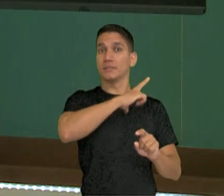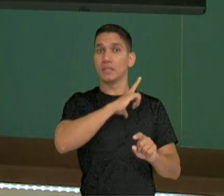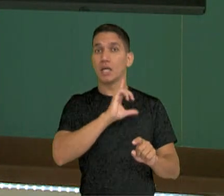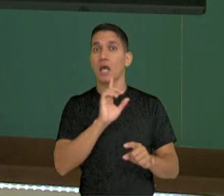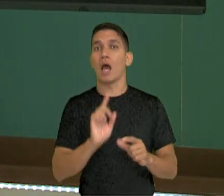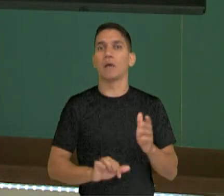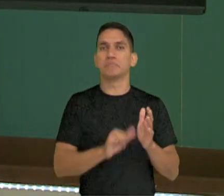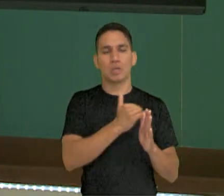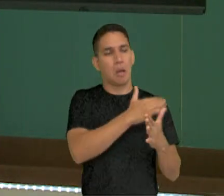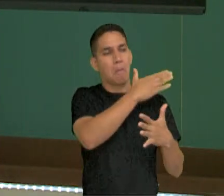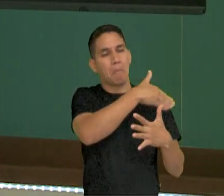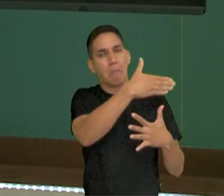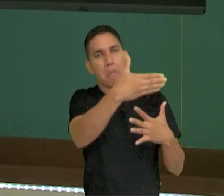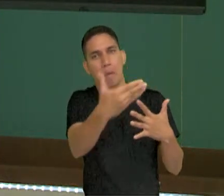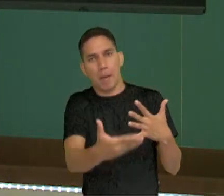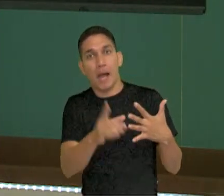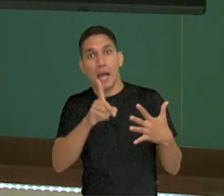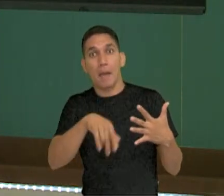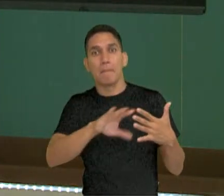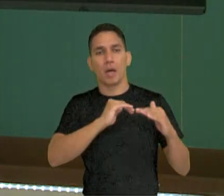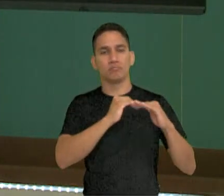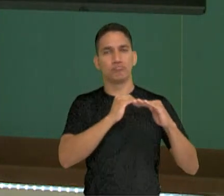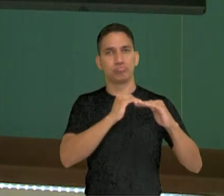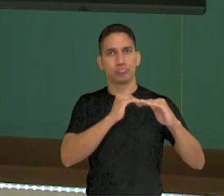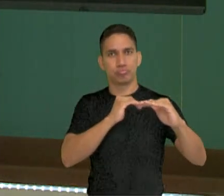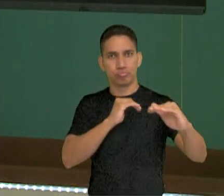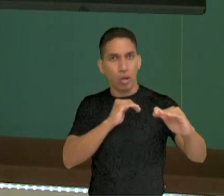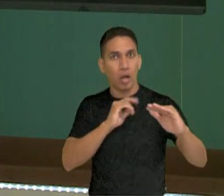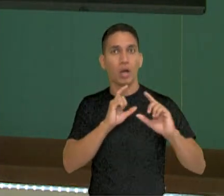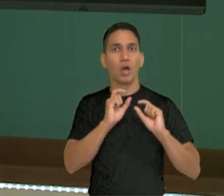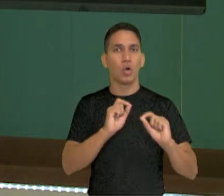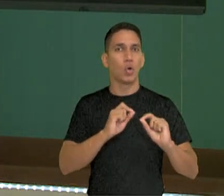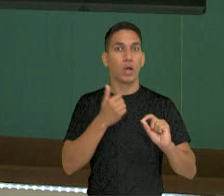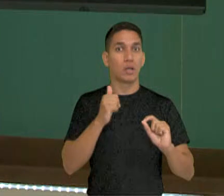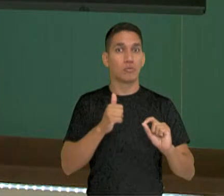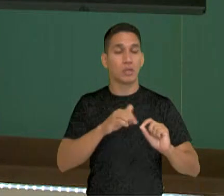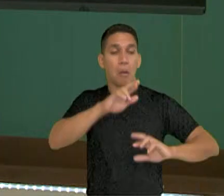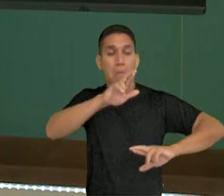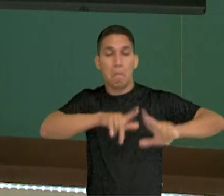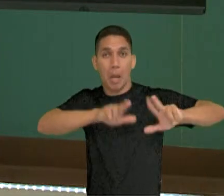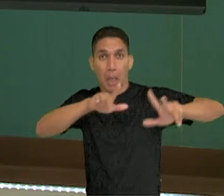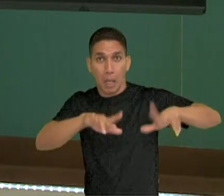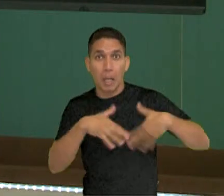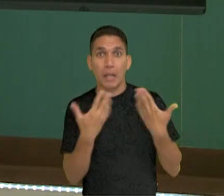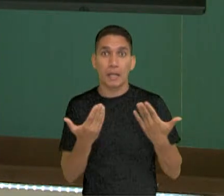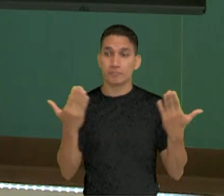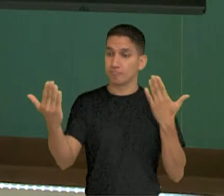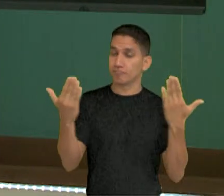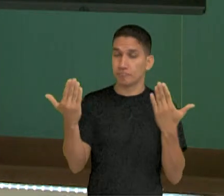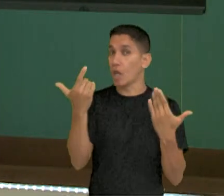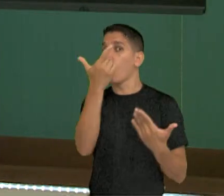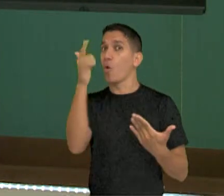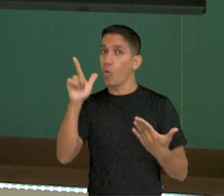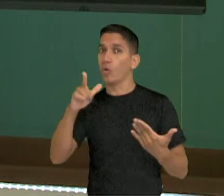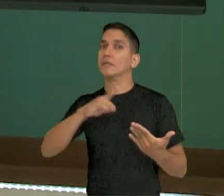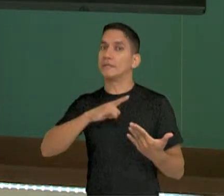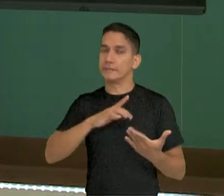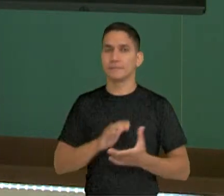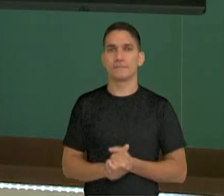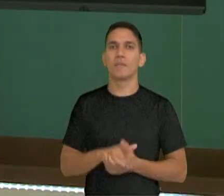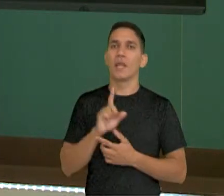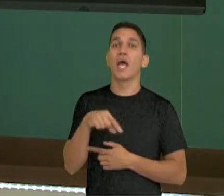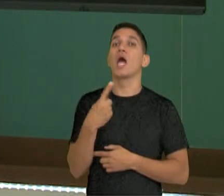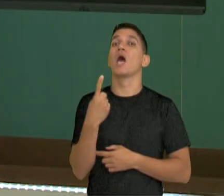aquela série que é mais uniforme, que não tem tanta dispersão em relação à outra. E isso é